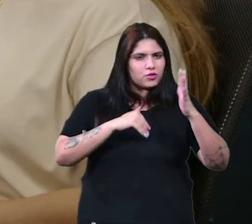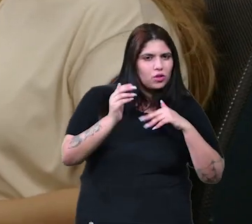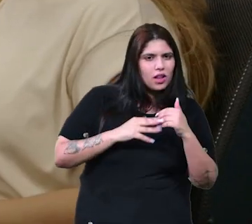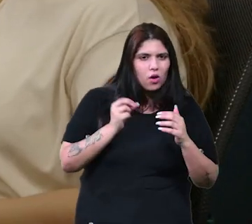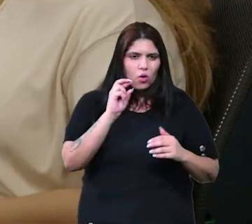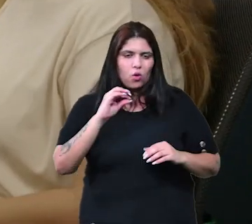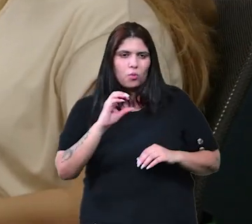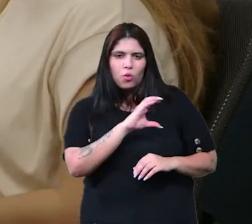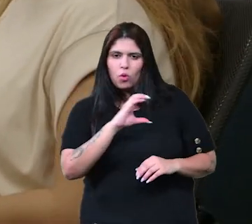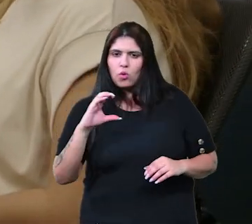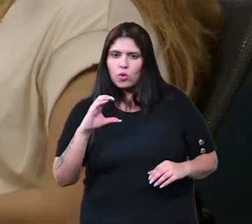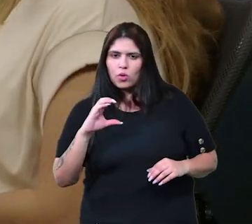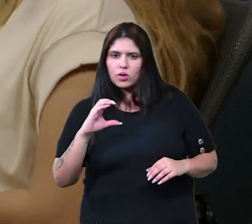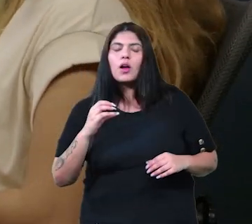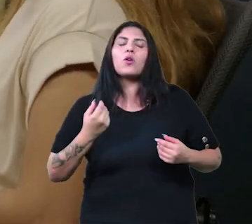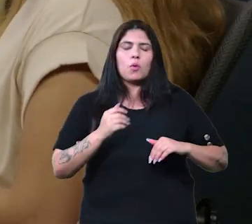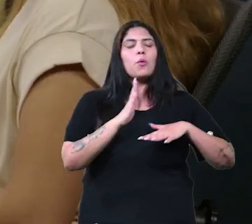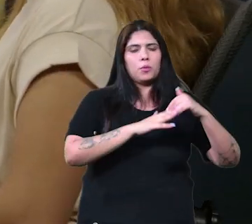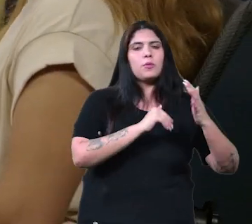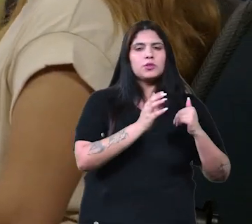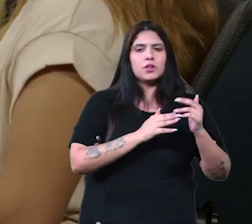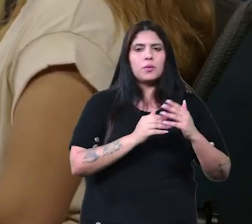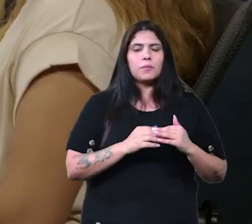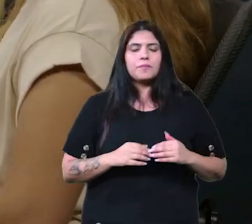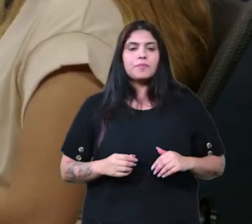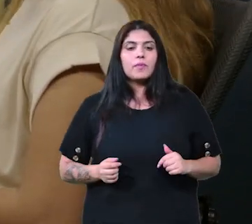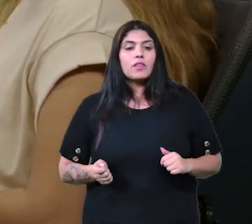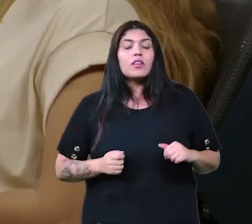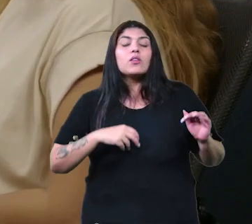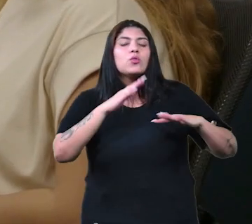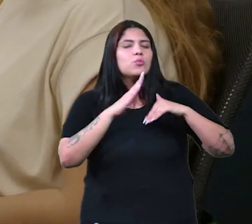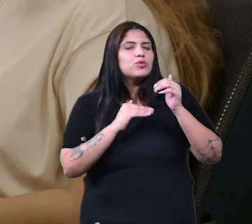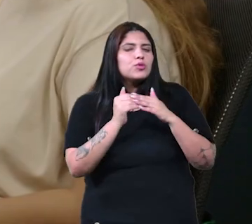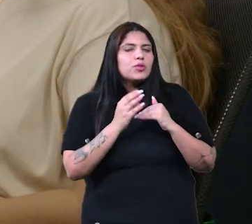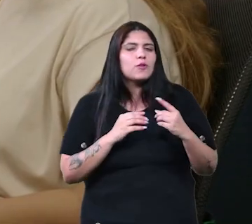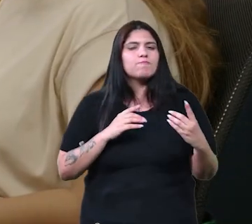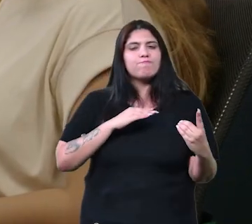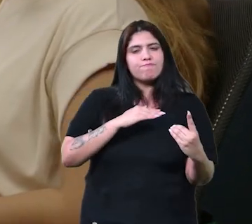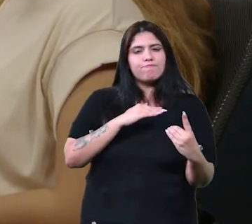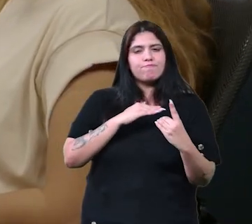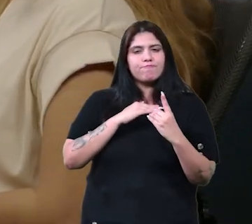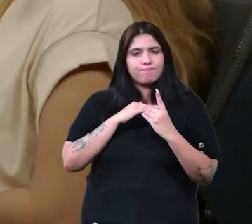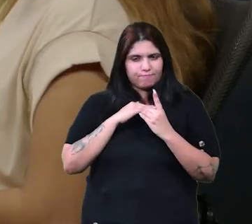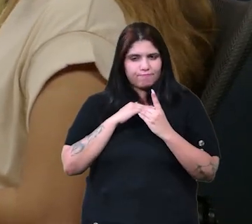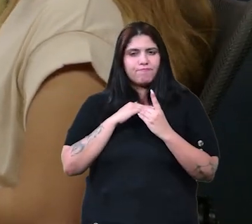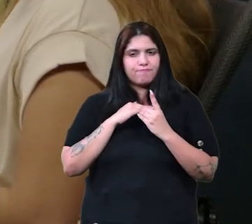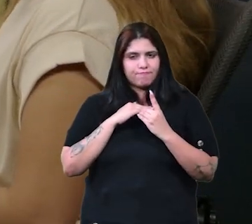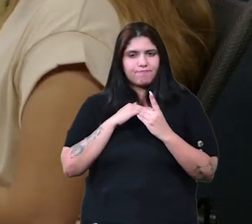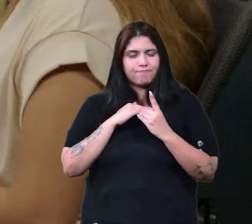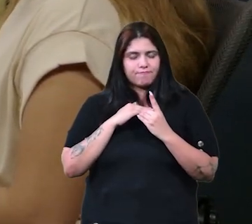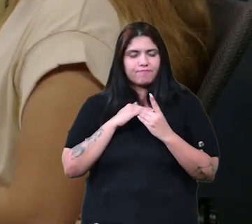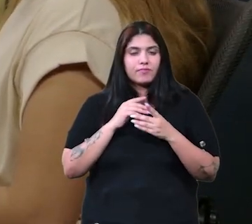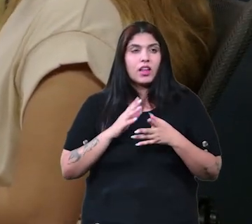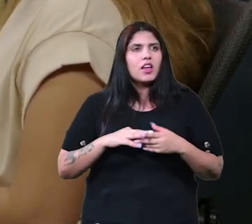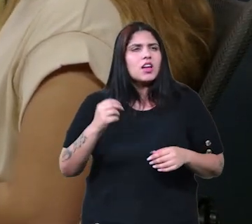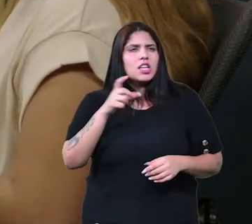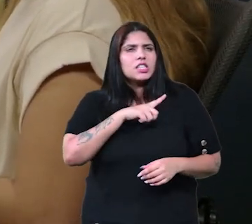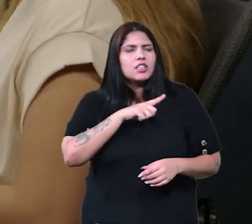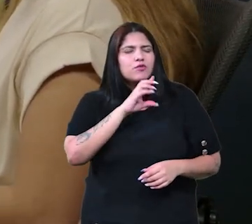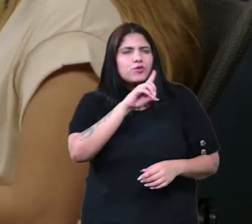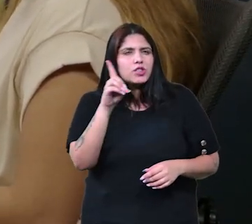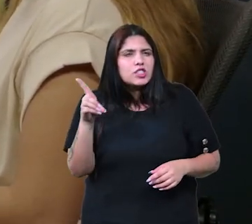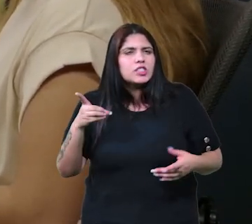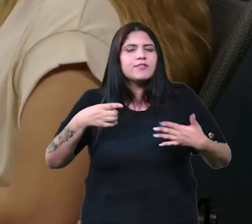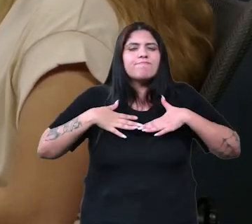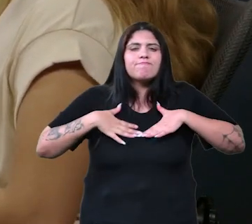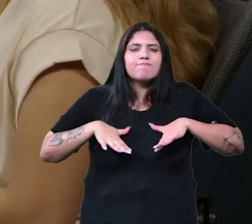profissional, eu acho que foi quando eu era recepcionista. E teve um dia, assim, que tava tranquilo, tava